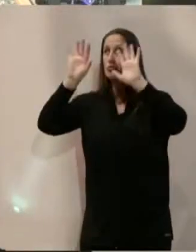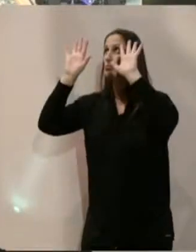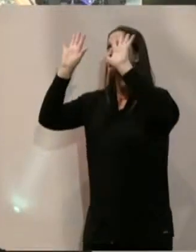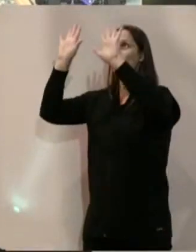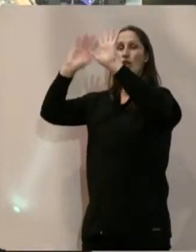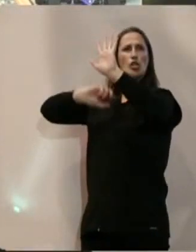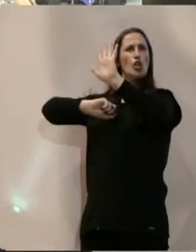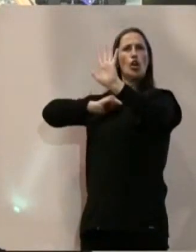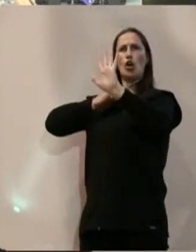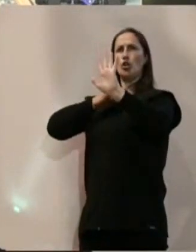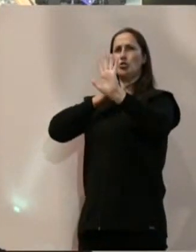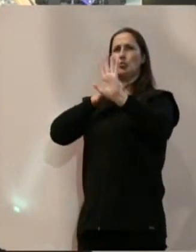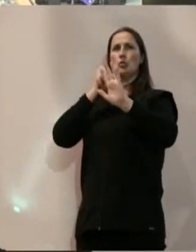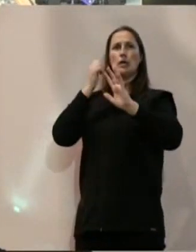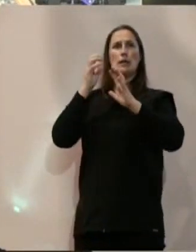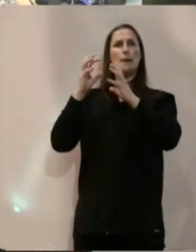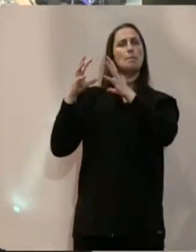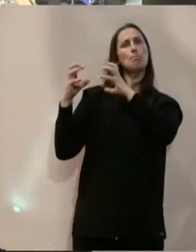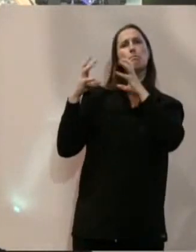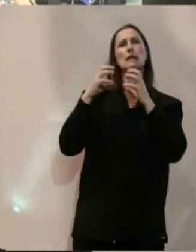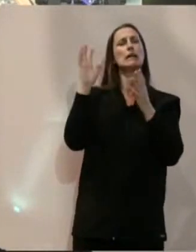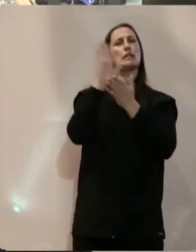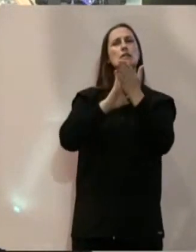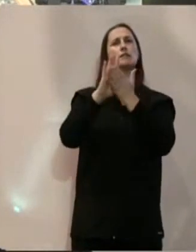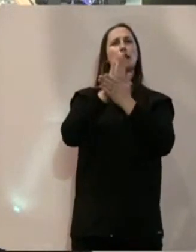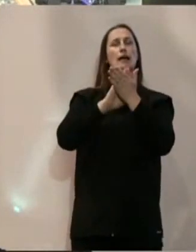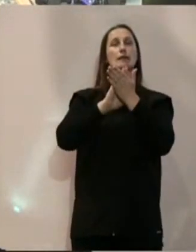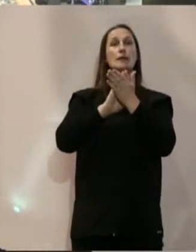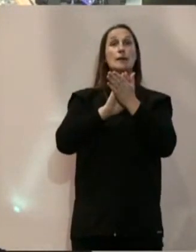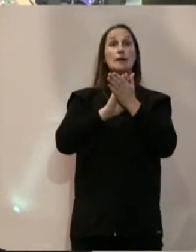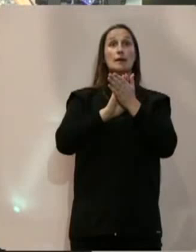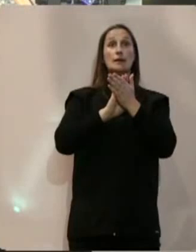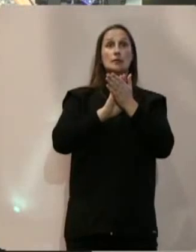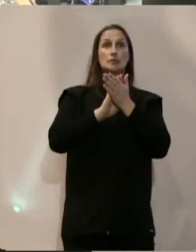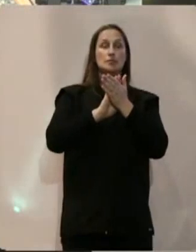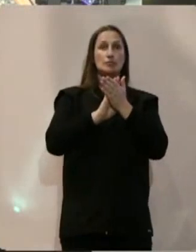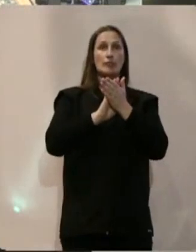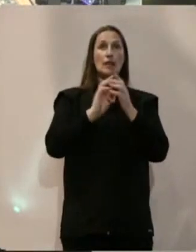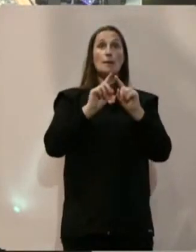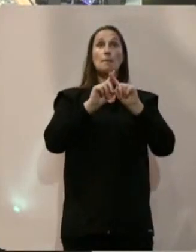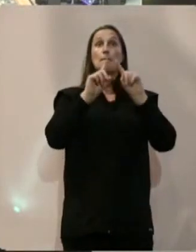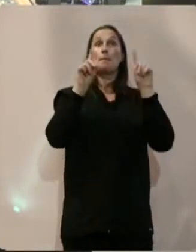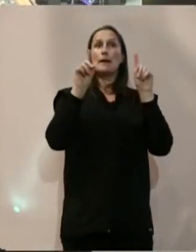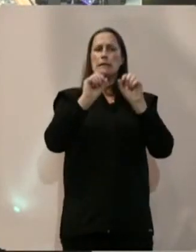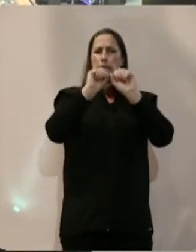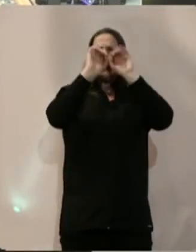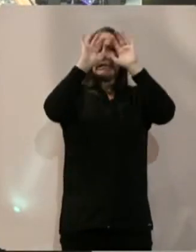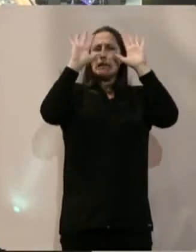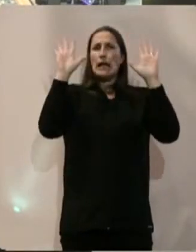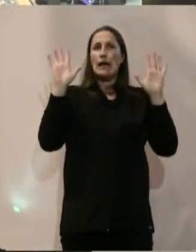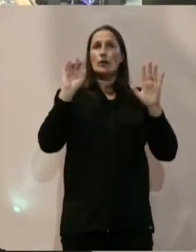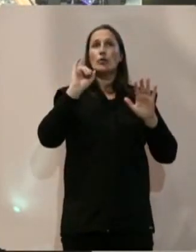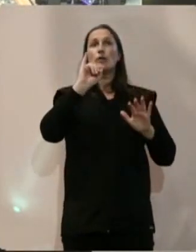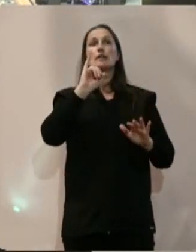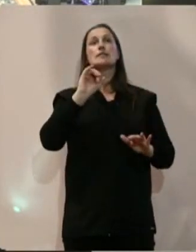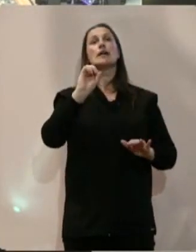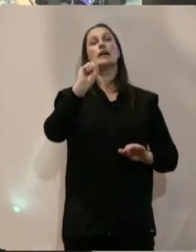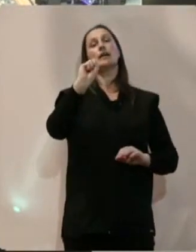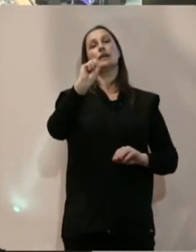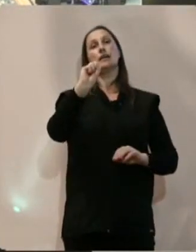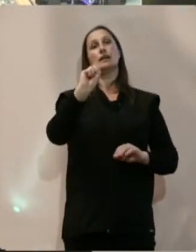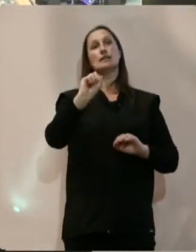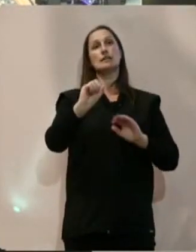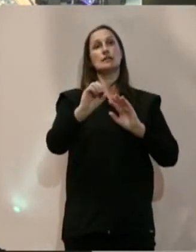Aqui já dá uma dica para a gente. Mas fica mais claro ainda em Isaías 1, 15